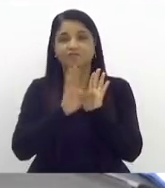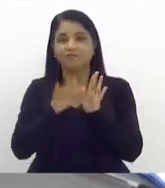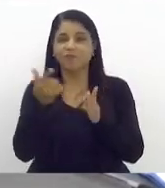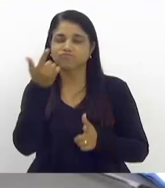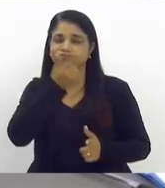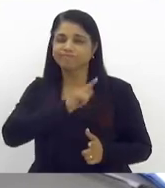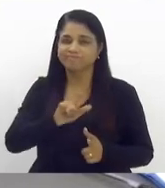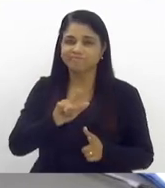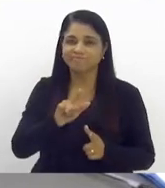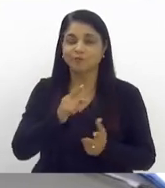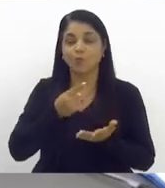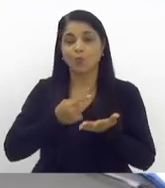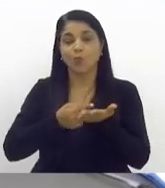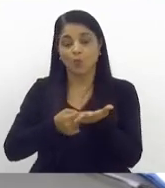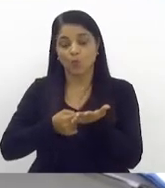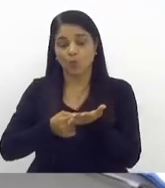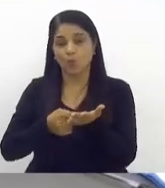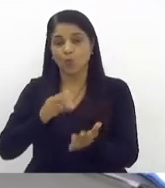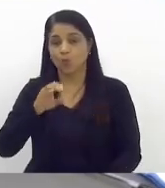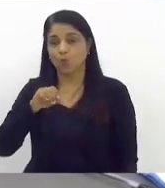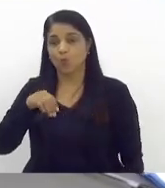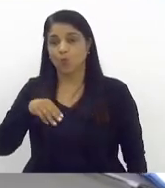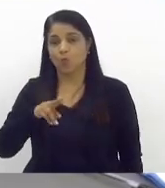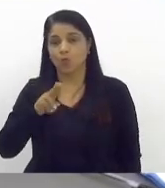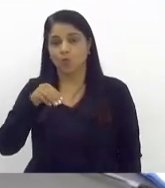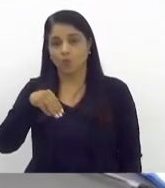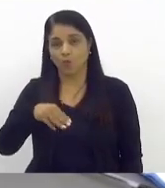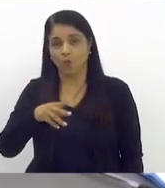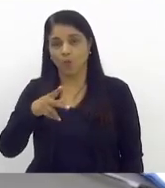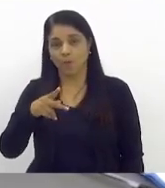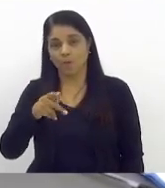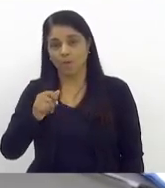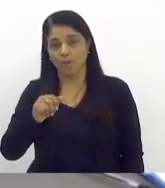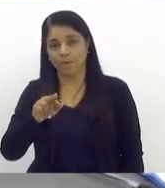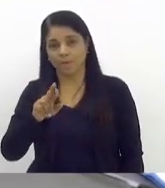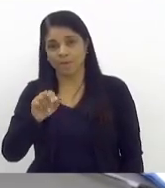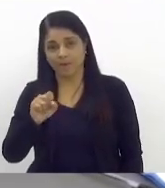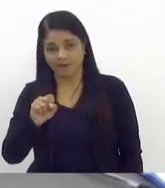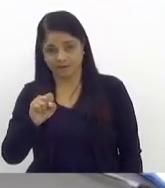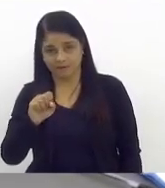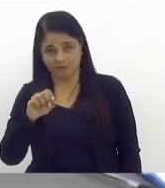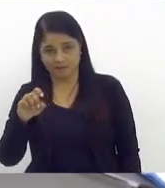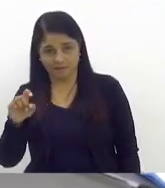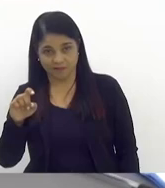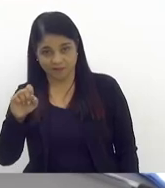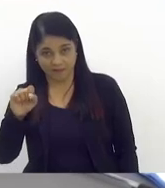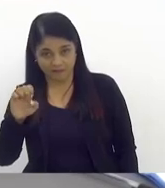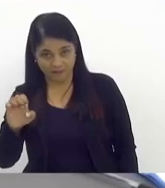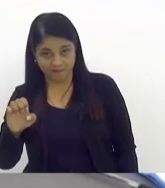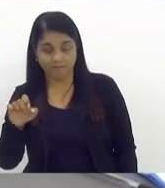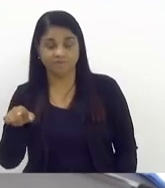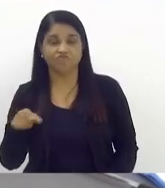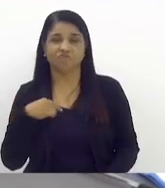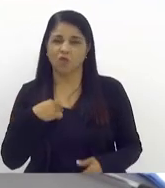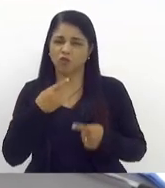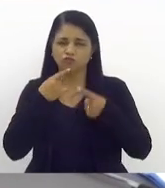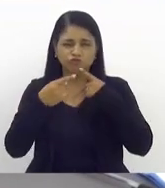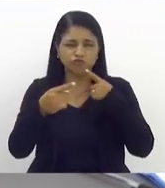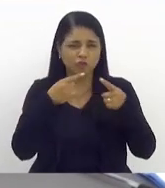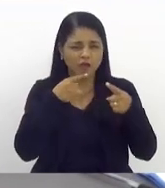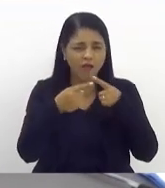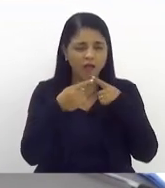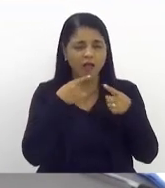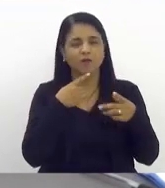um certo cumpra-se antes dela ser aprovada. Isso foi porque nós discutimos, Vossa Excelência sabe que eu tenho um diálogo muito